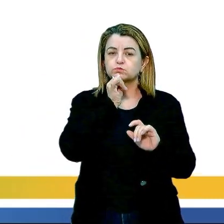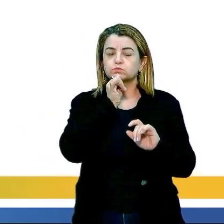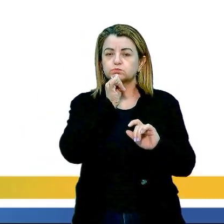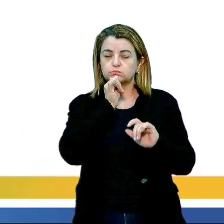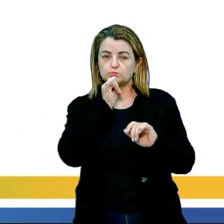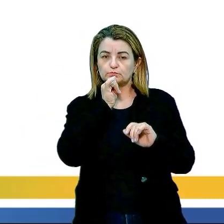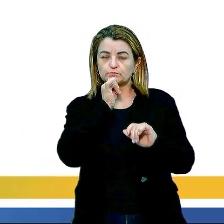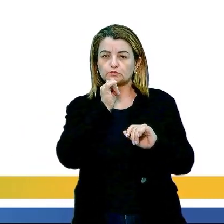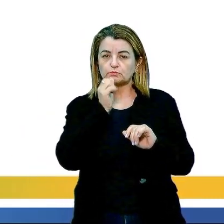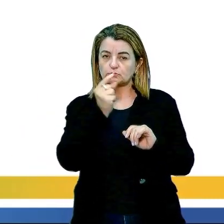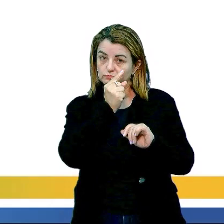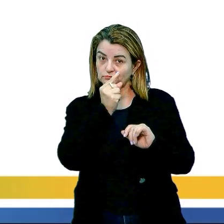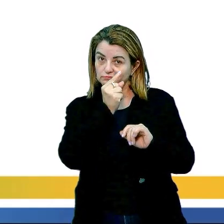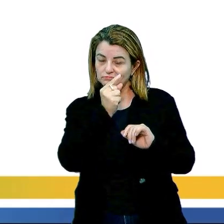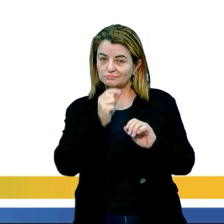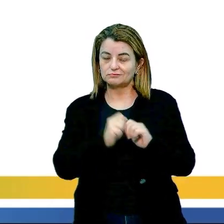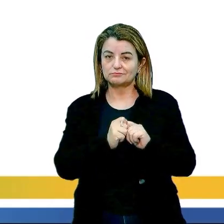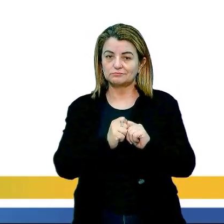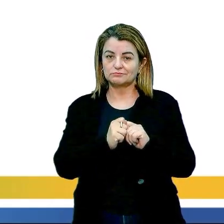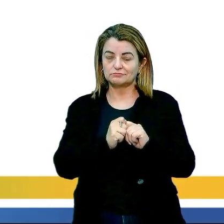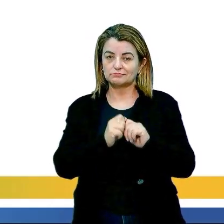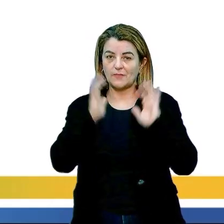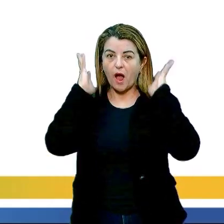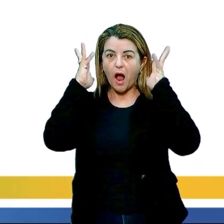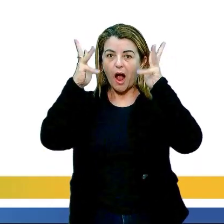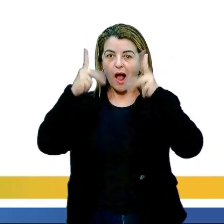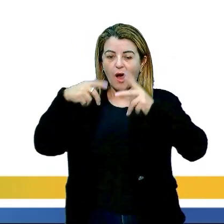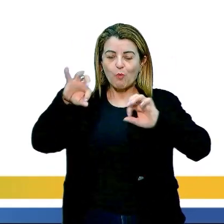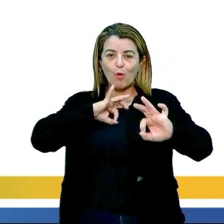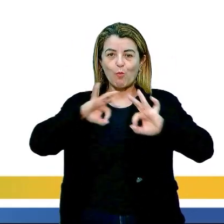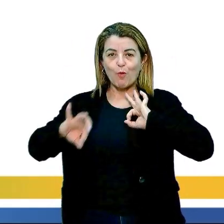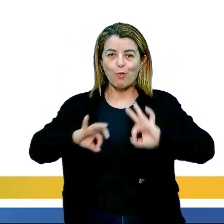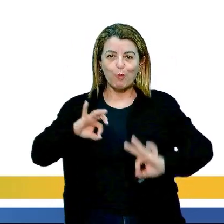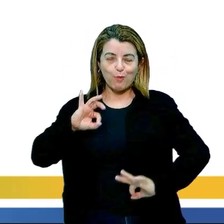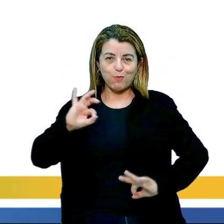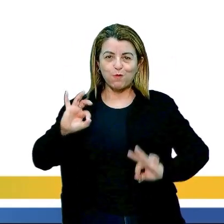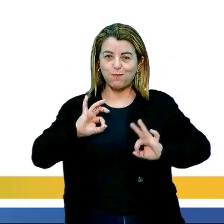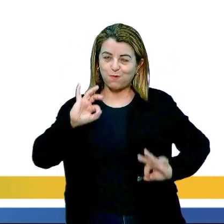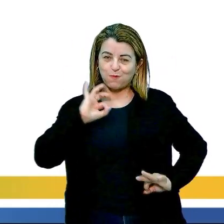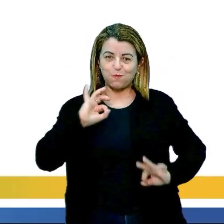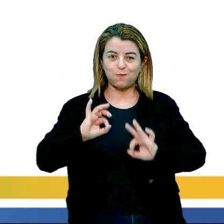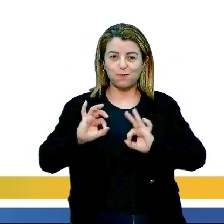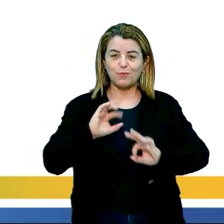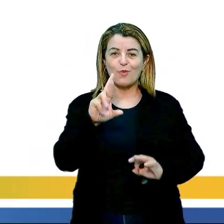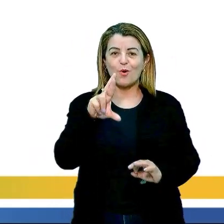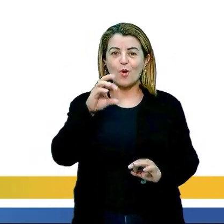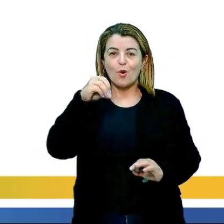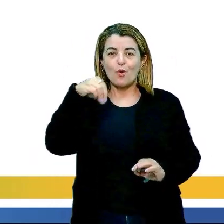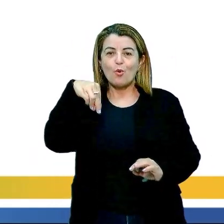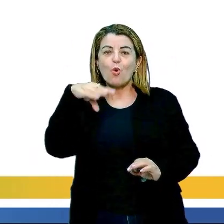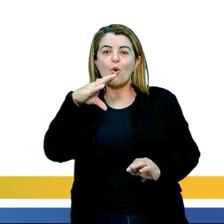aí é de uma onça, nossa onça pintada, a Panthera onca.